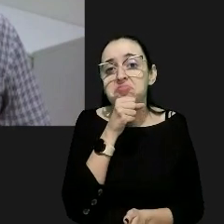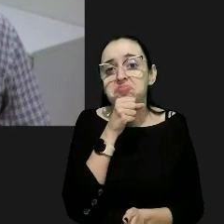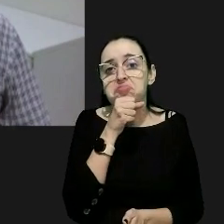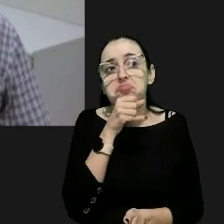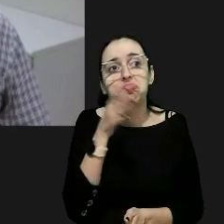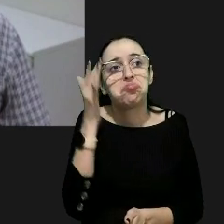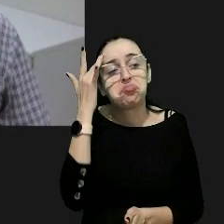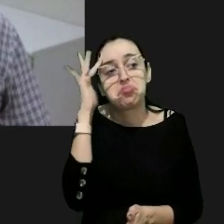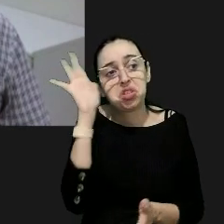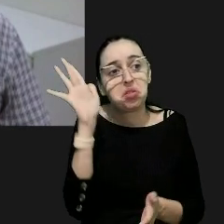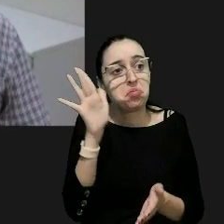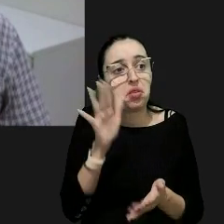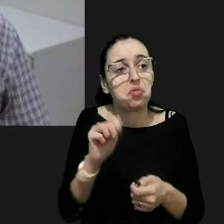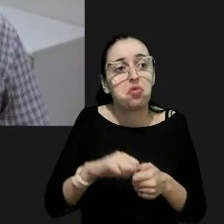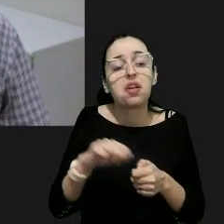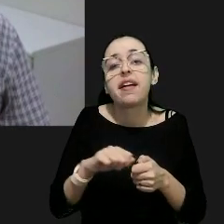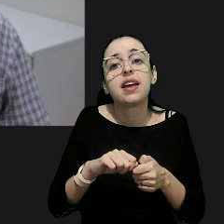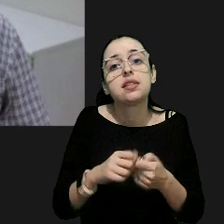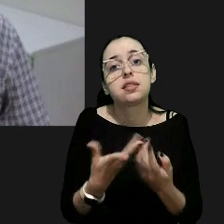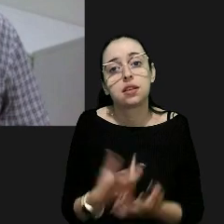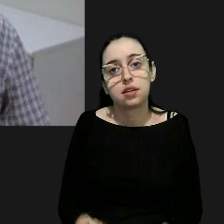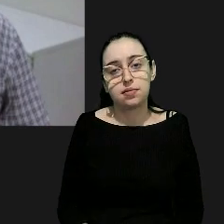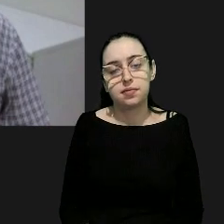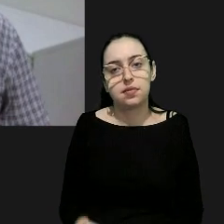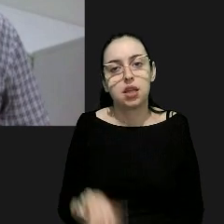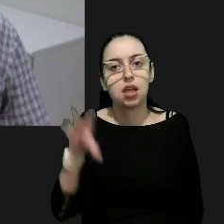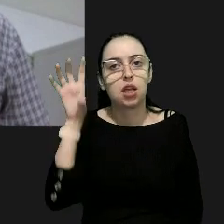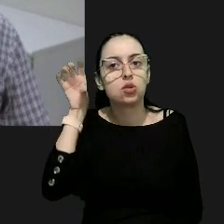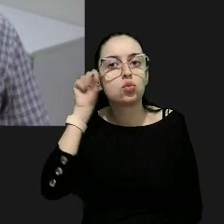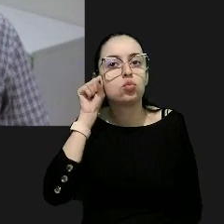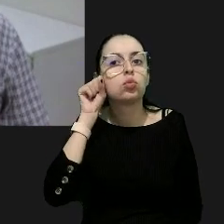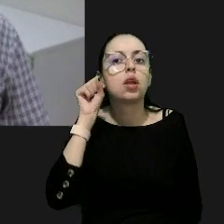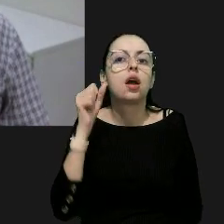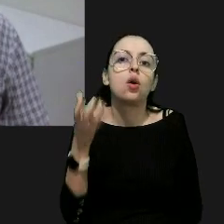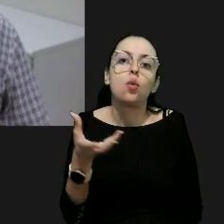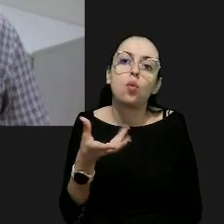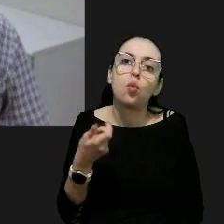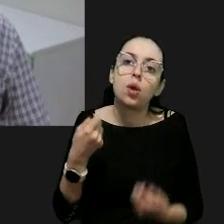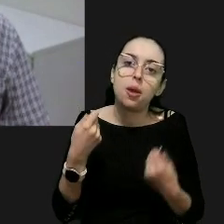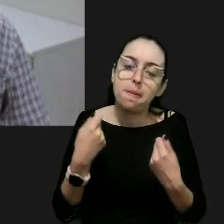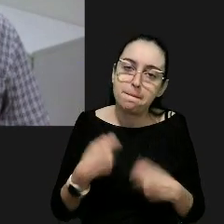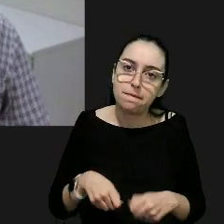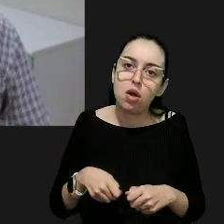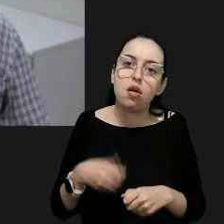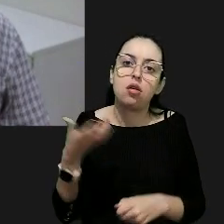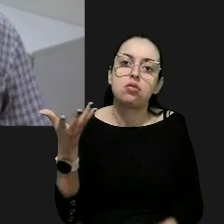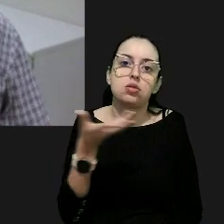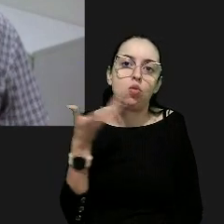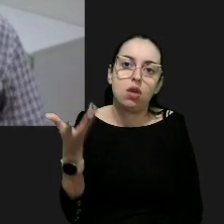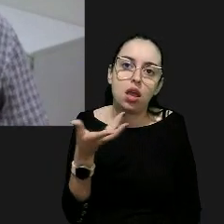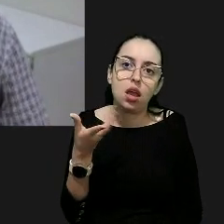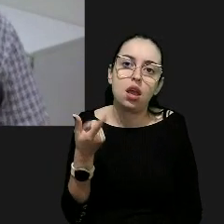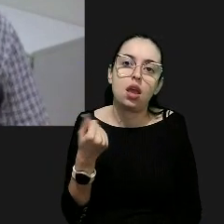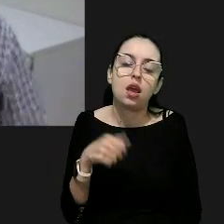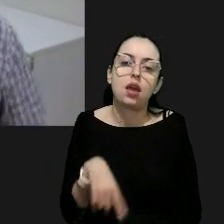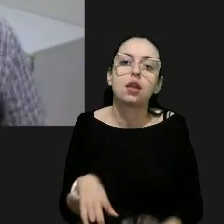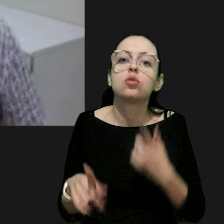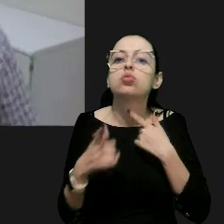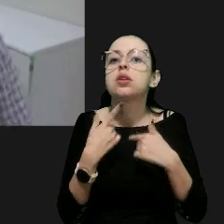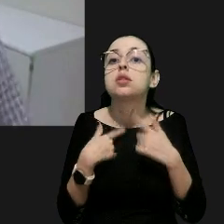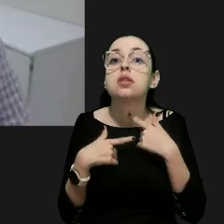do Idoso, ele não vai saber o que fazer com isso. É escutar o que eles